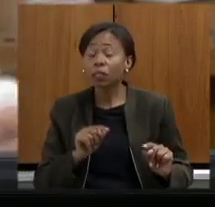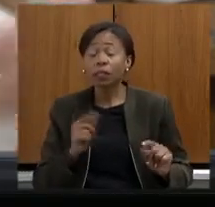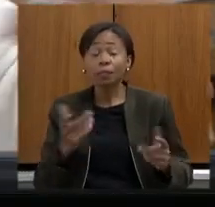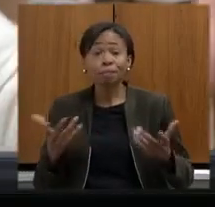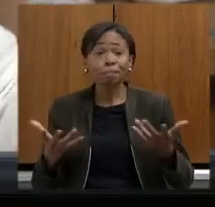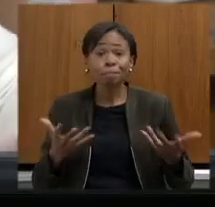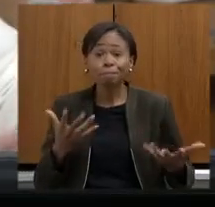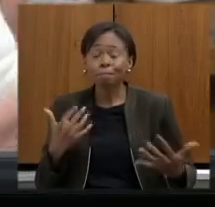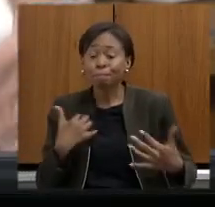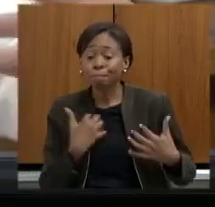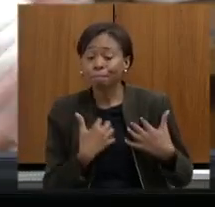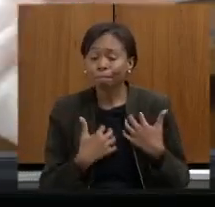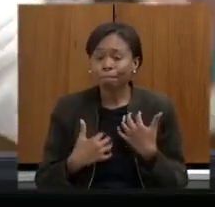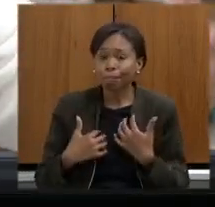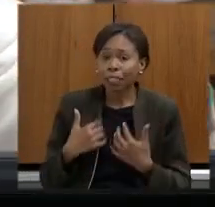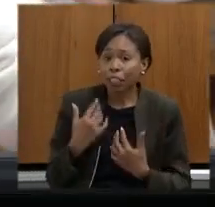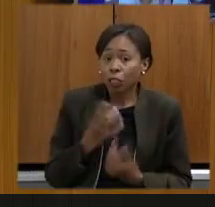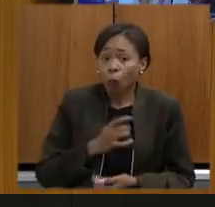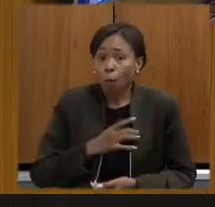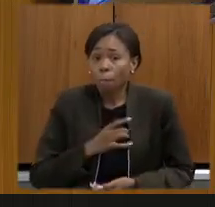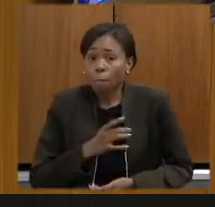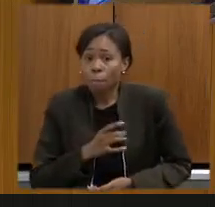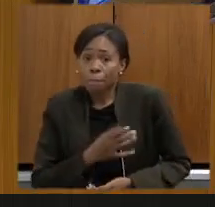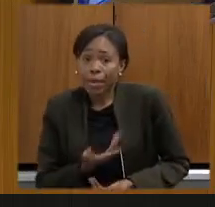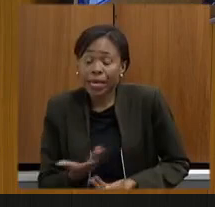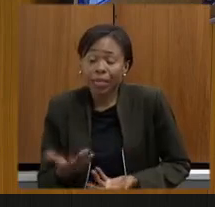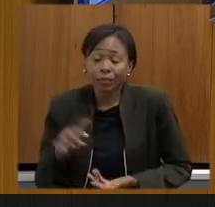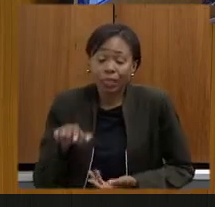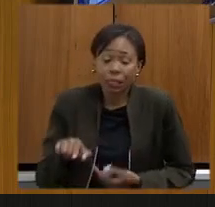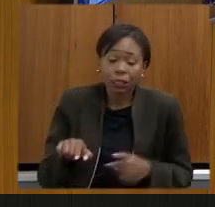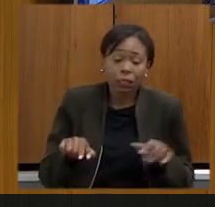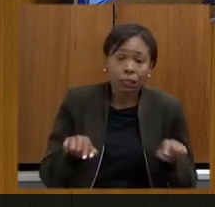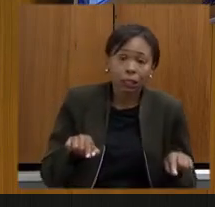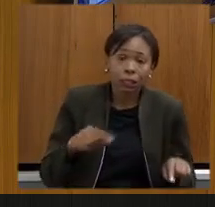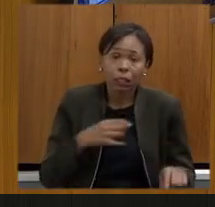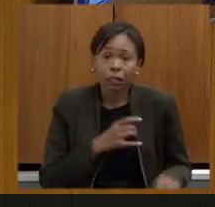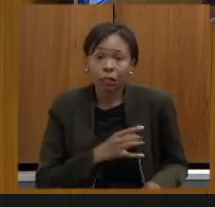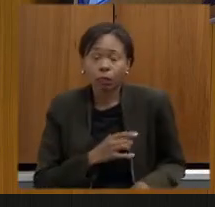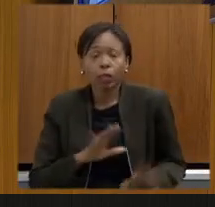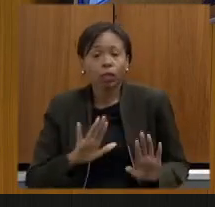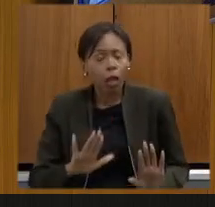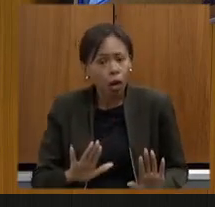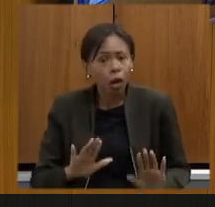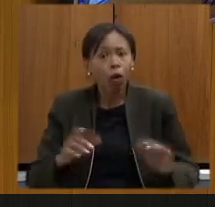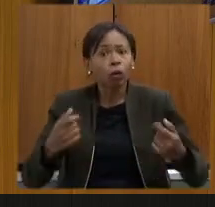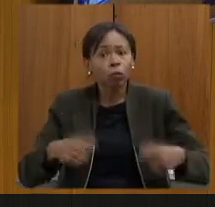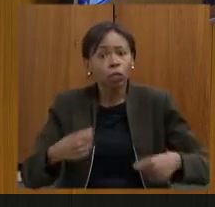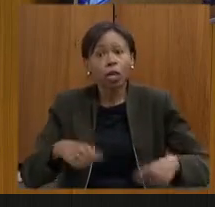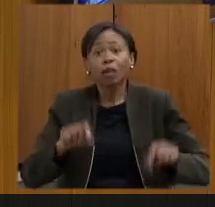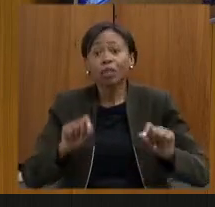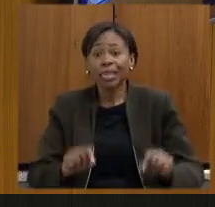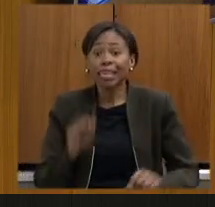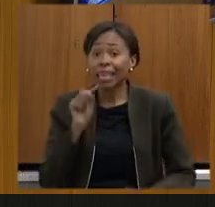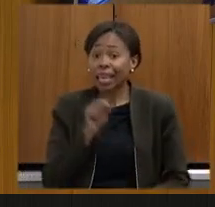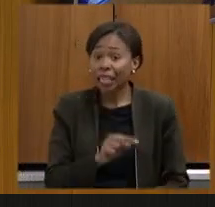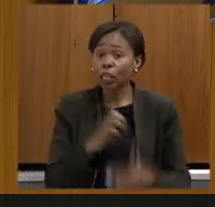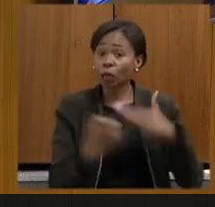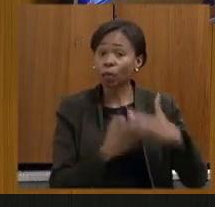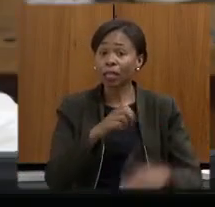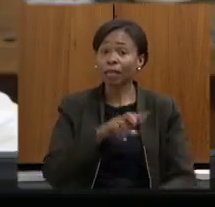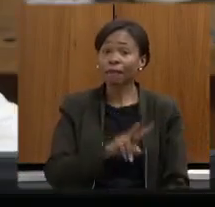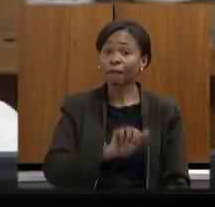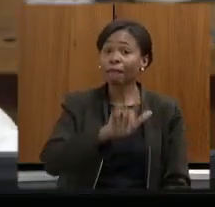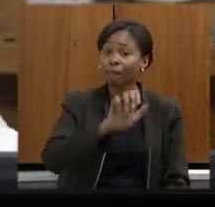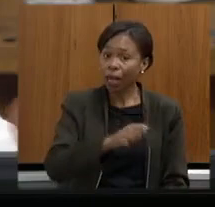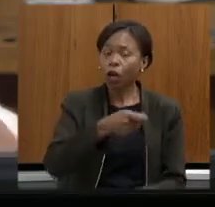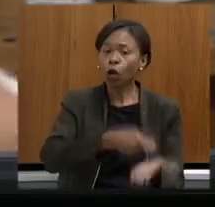ainda de muito receio de uma parte com relação a outra então havia ali um entendimento de que deveria ser preservado entendimento quando era só do governo